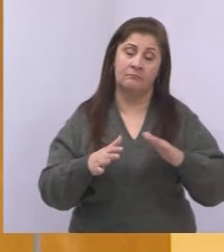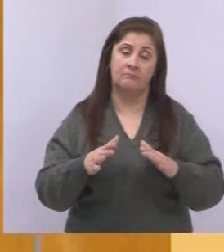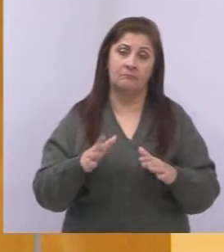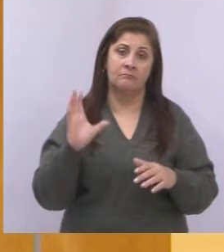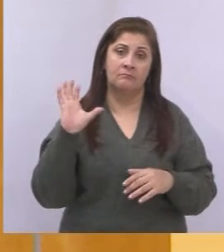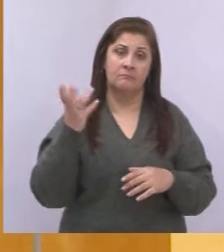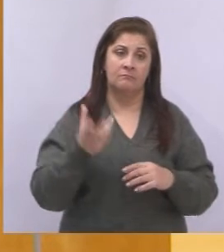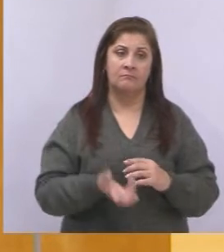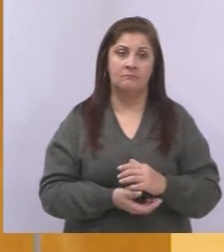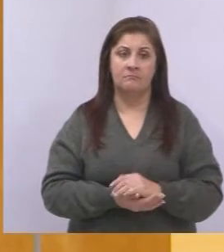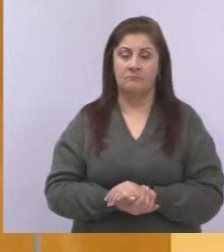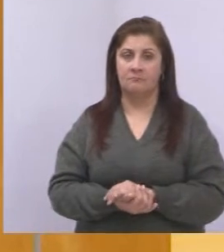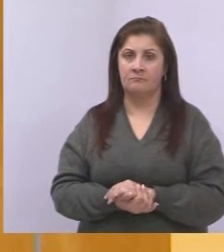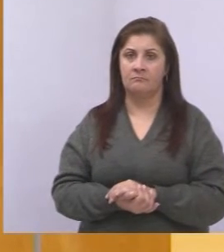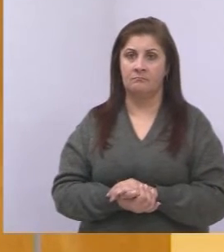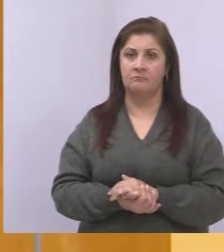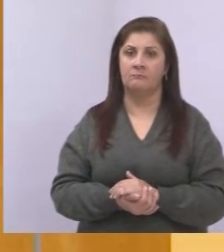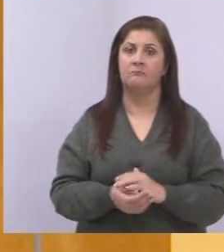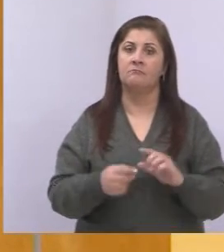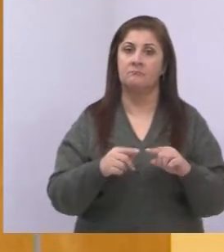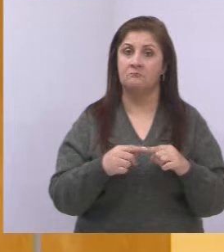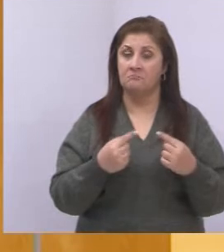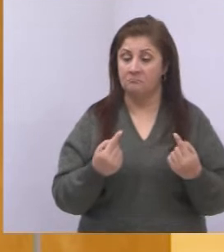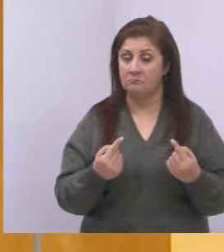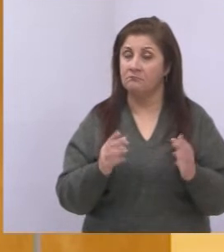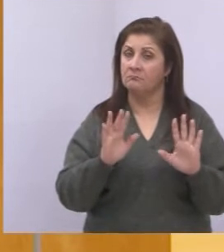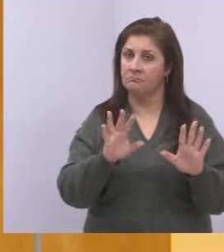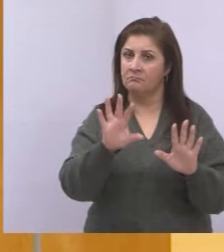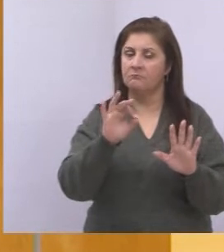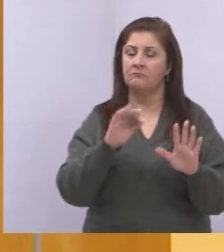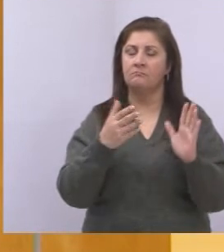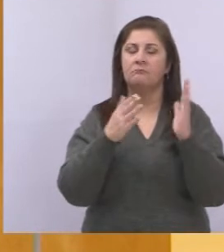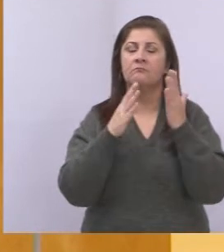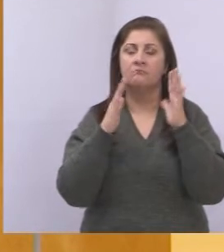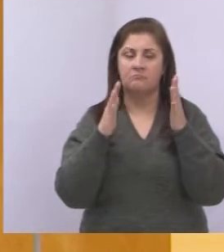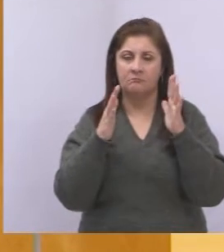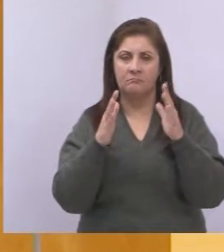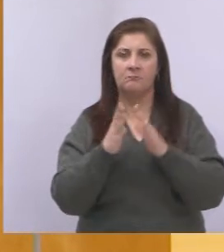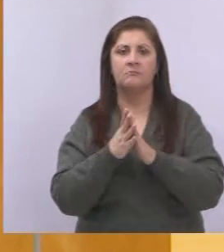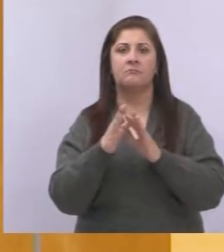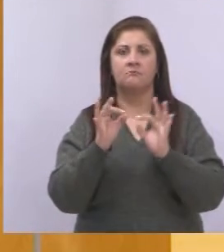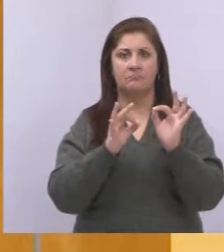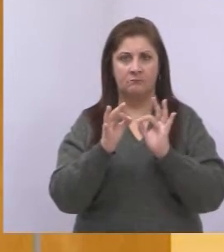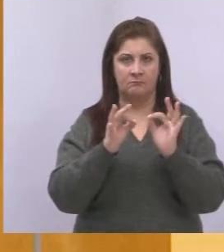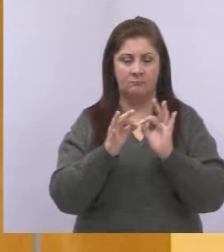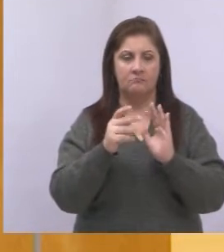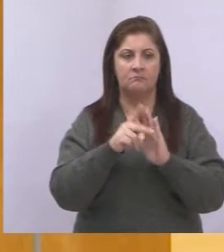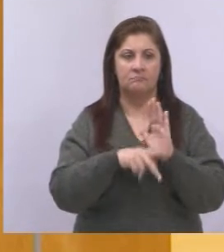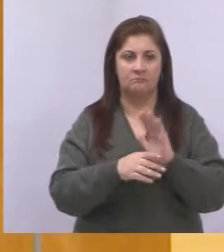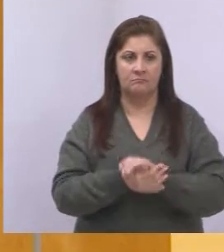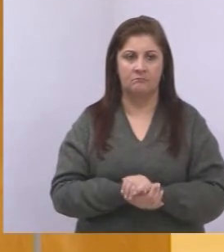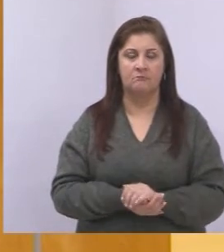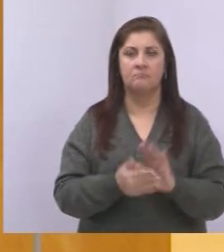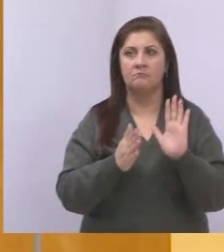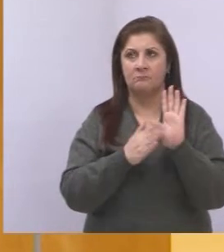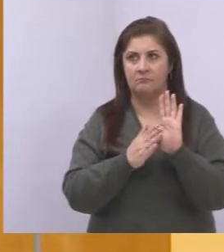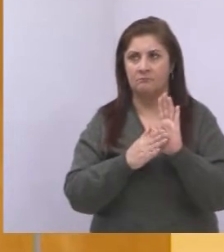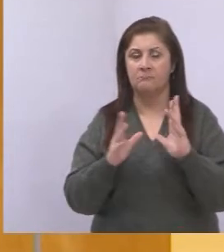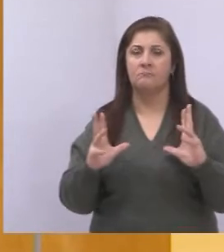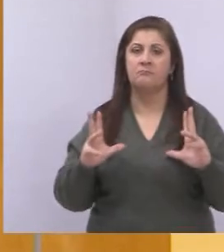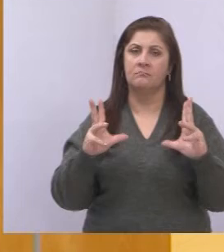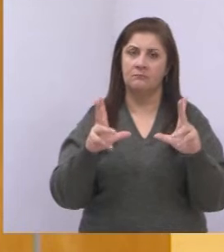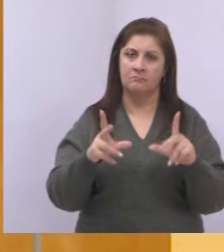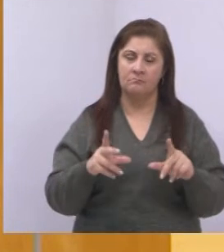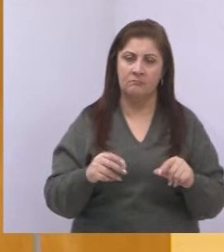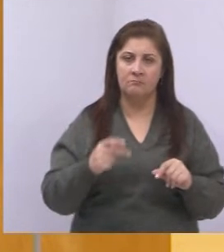condição, mas fica a critério do senhor. Parabéns pela propositura. Desde já, dos parabéns a todos